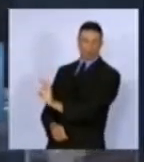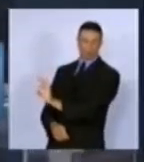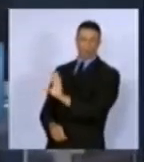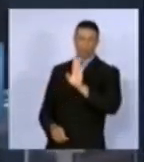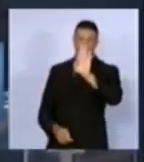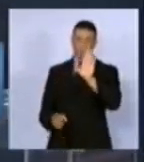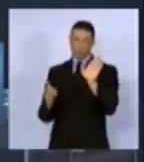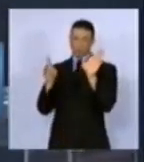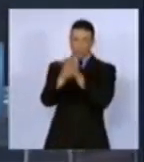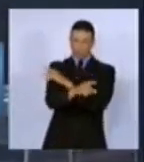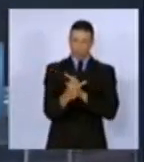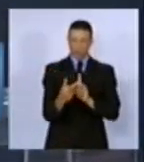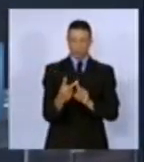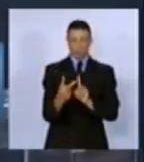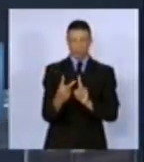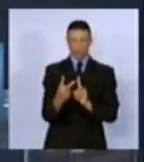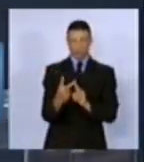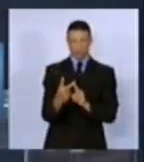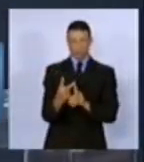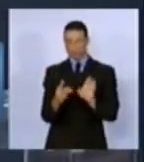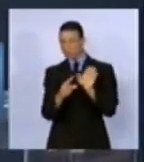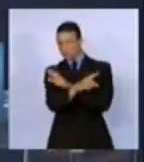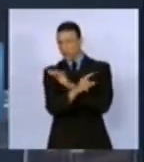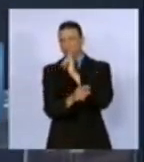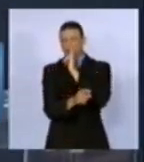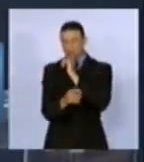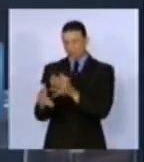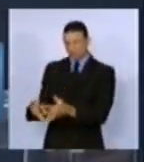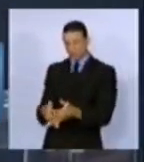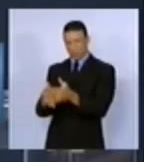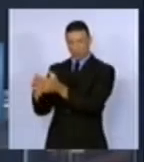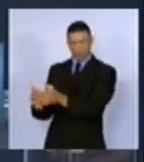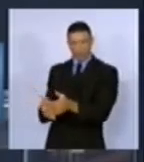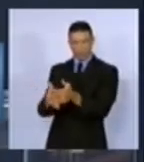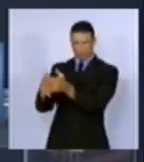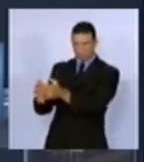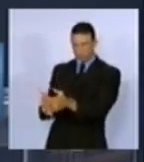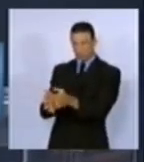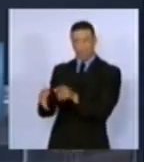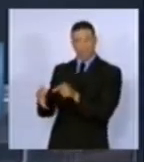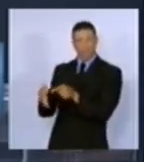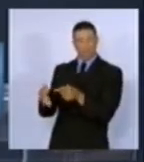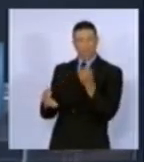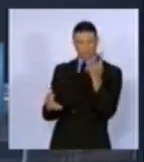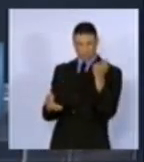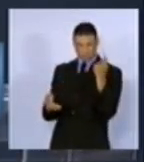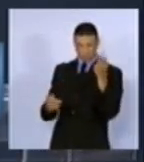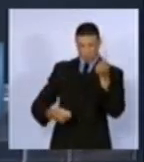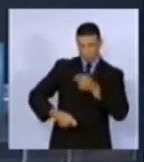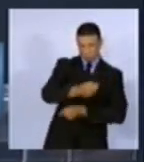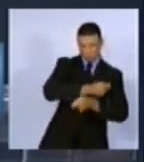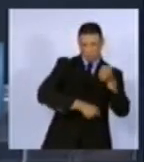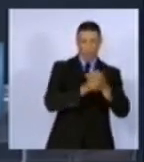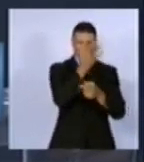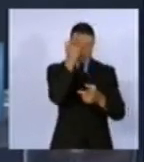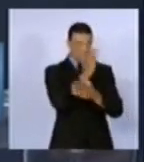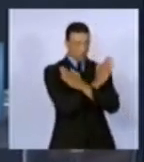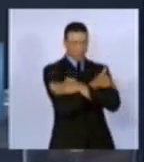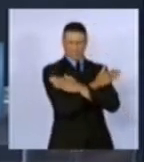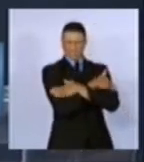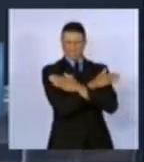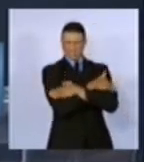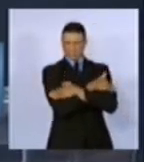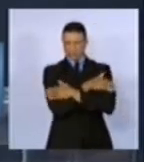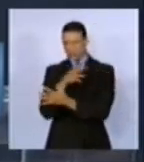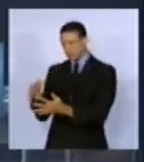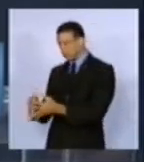da pergunta era se implantação da colheita mecanizada pode gerar o aquecimento da economia que compense o desemprego eh